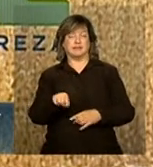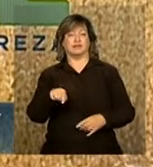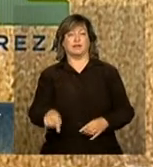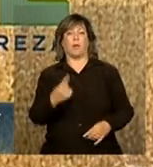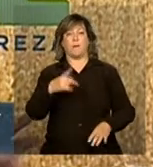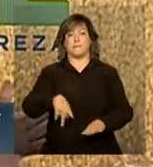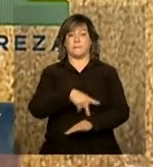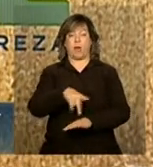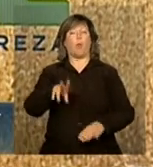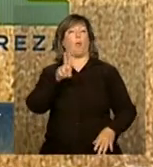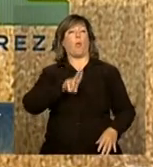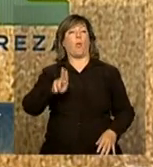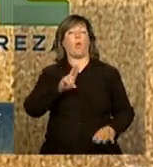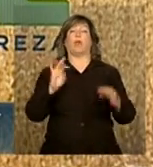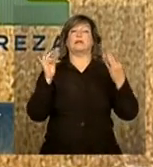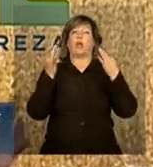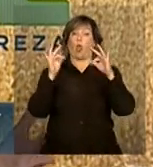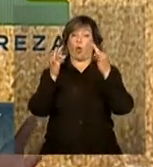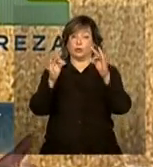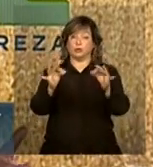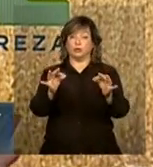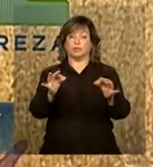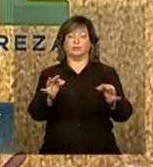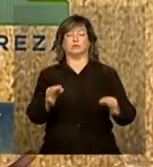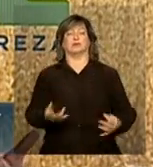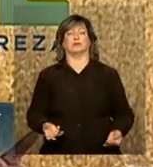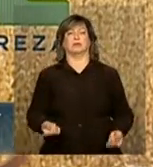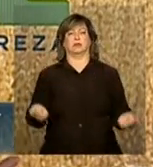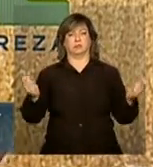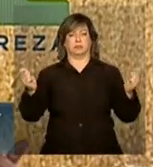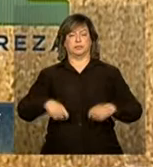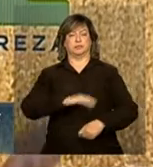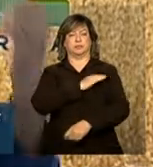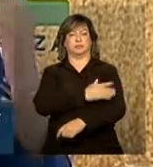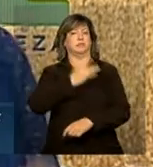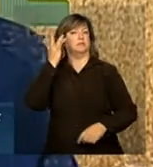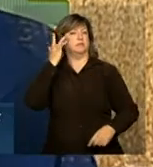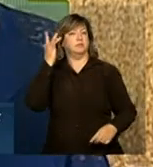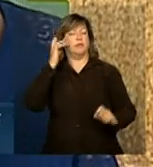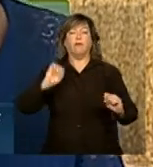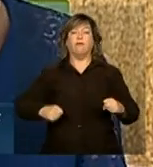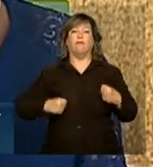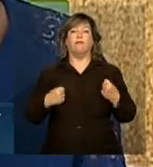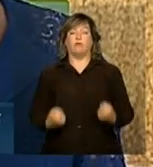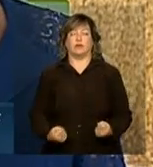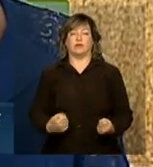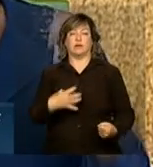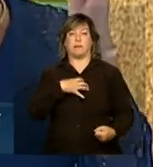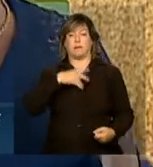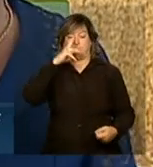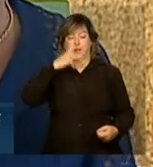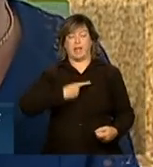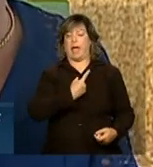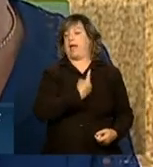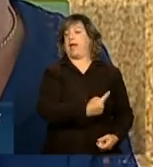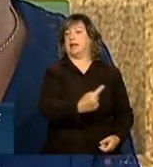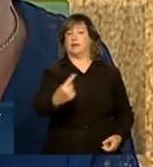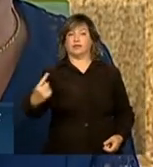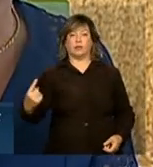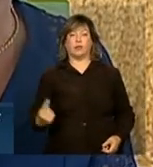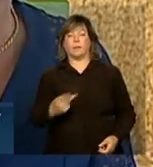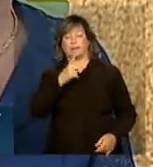usa a tecnologia, a competência, a capacidade, o esforço pessoal de cada um